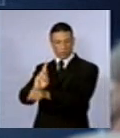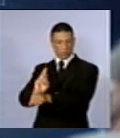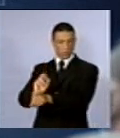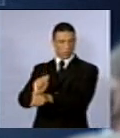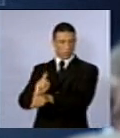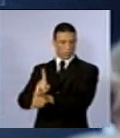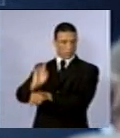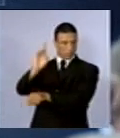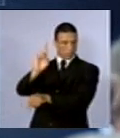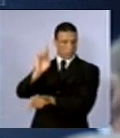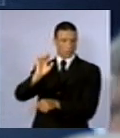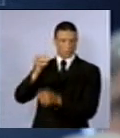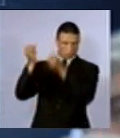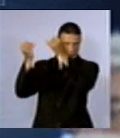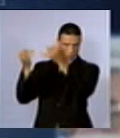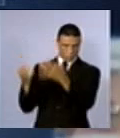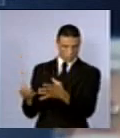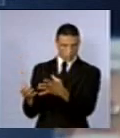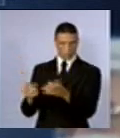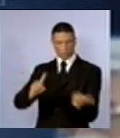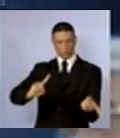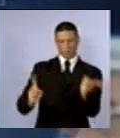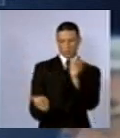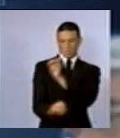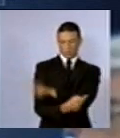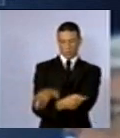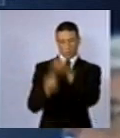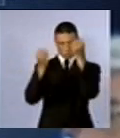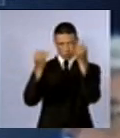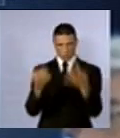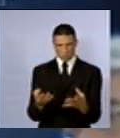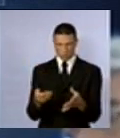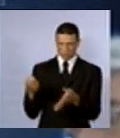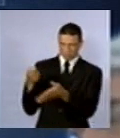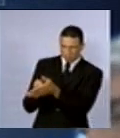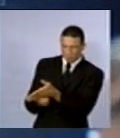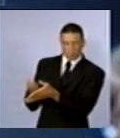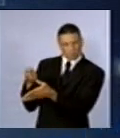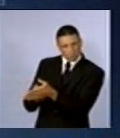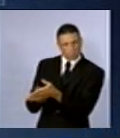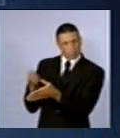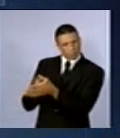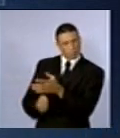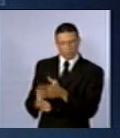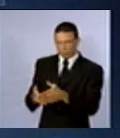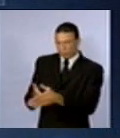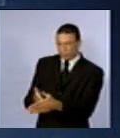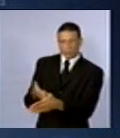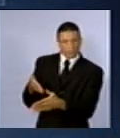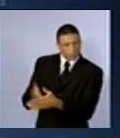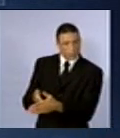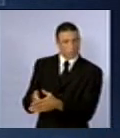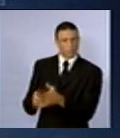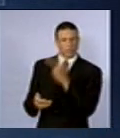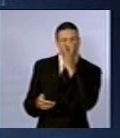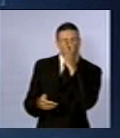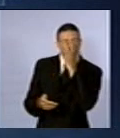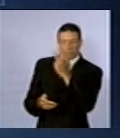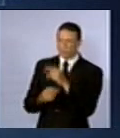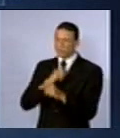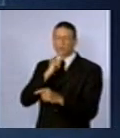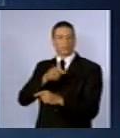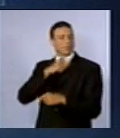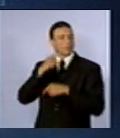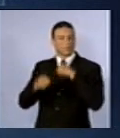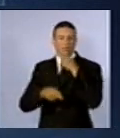reverso do ônus da prova. Né, tentativas até hoje foram tentadas, se procurou colocar em prática ou